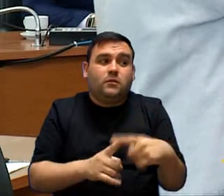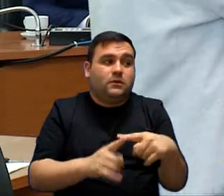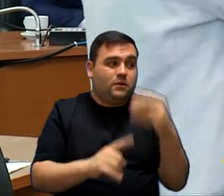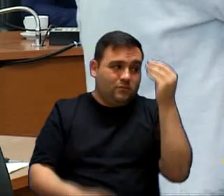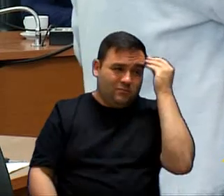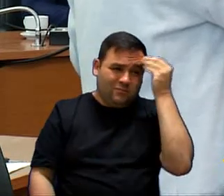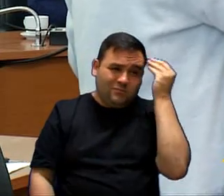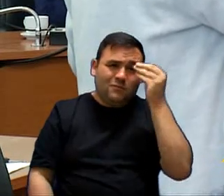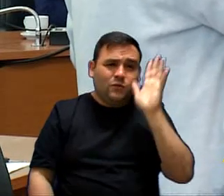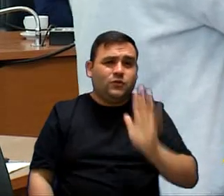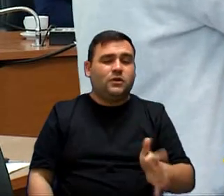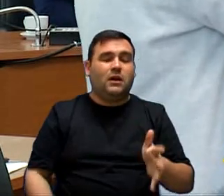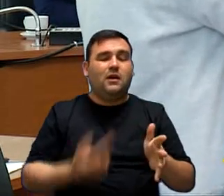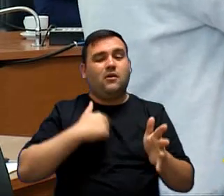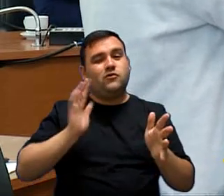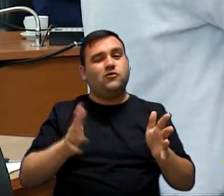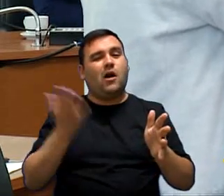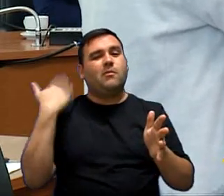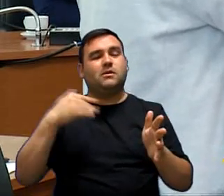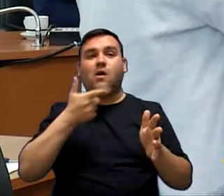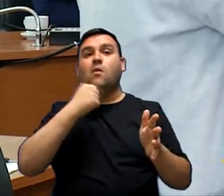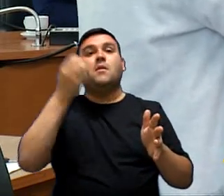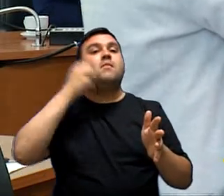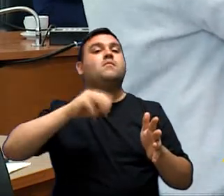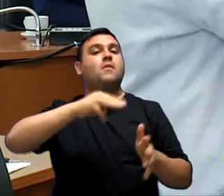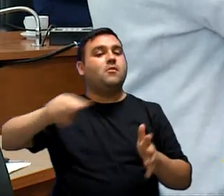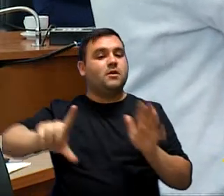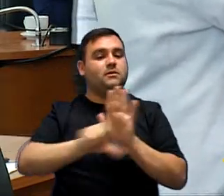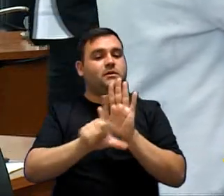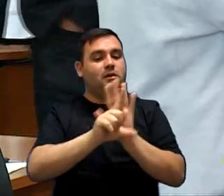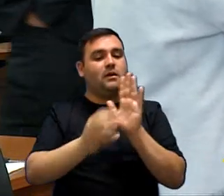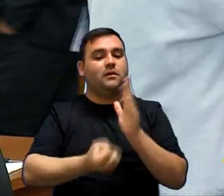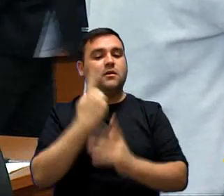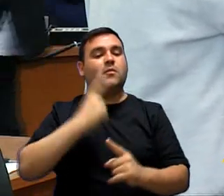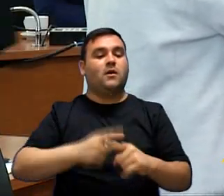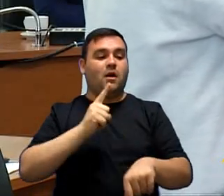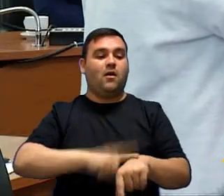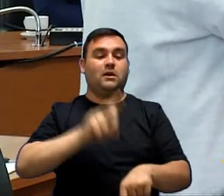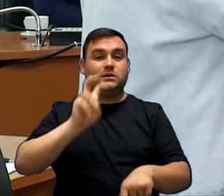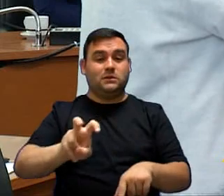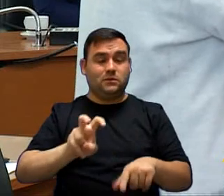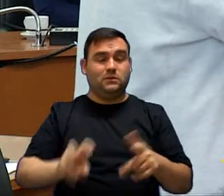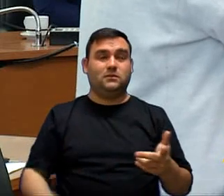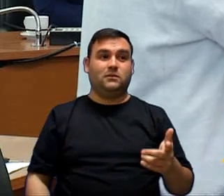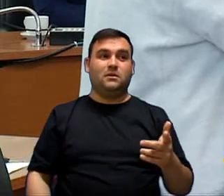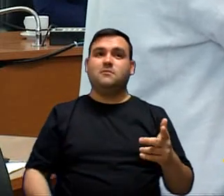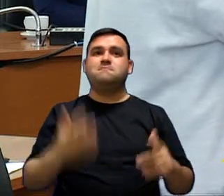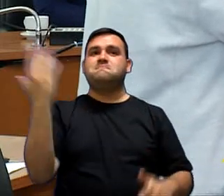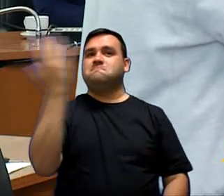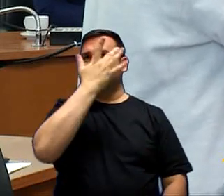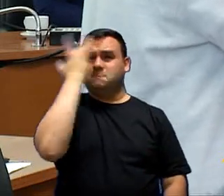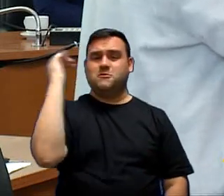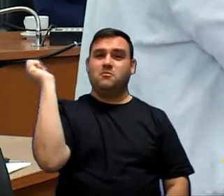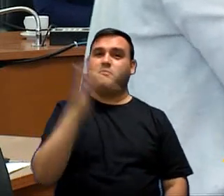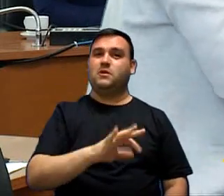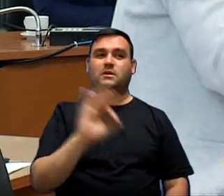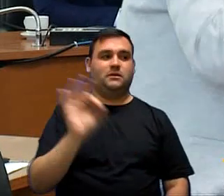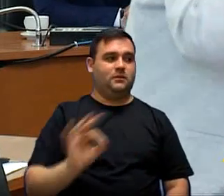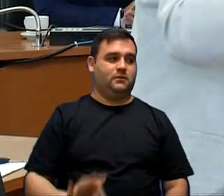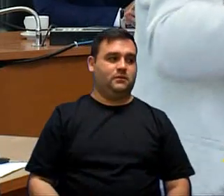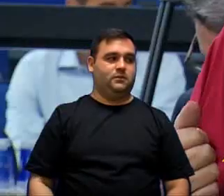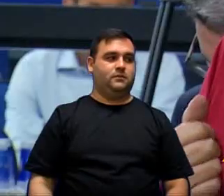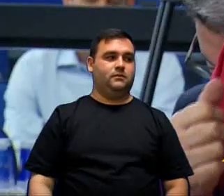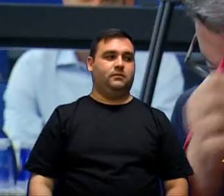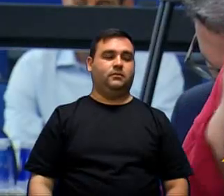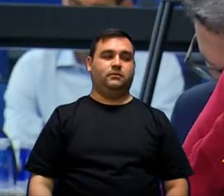Sim, eu já experimentei e não deu certo. Marinho Marte fez essa lei exatamente 5 horas da tarde. Não vinha ninguém. Não vinha ninguém.